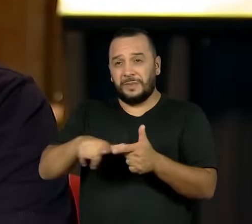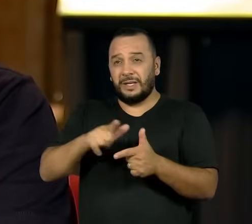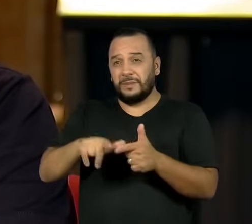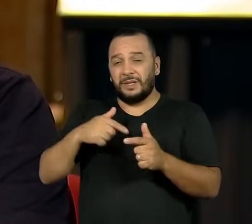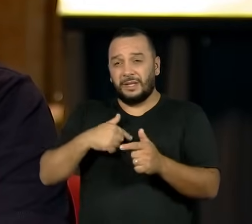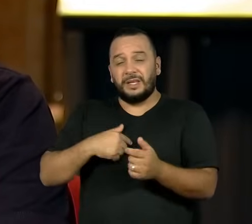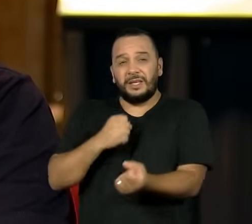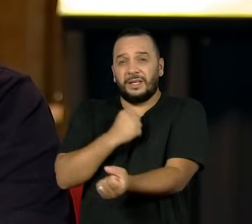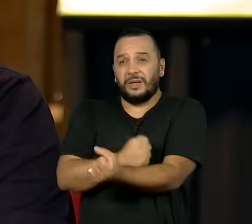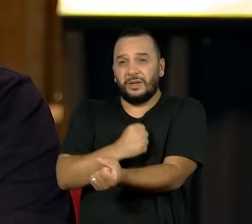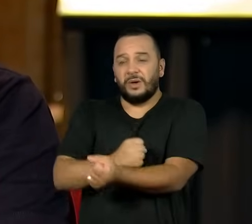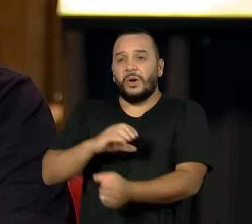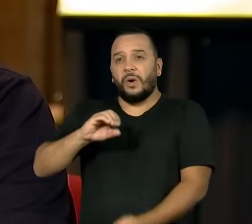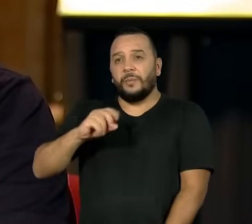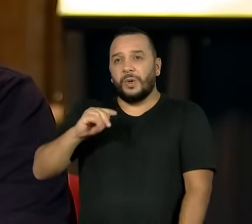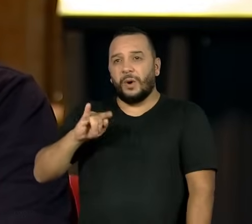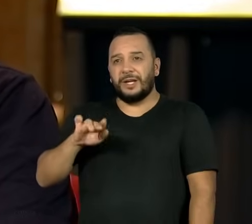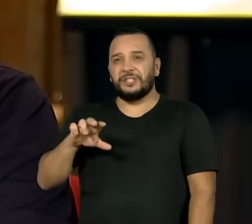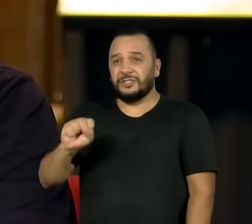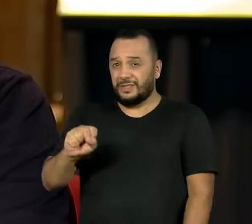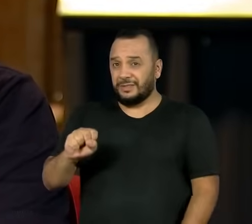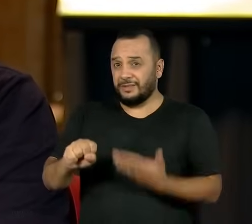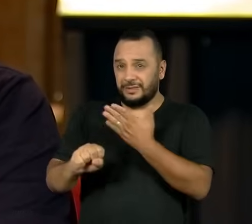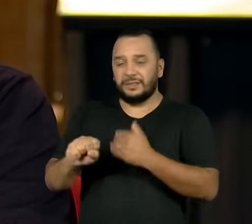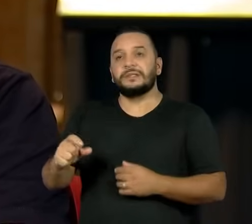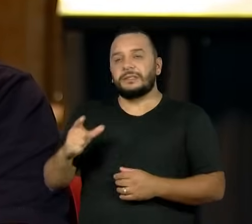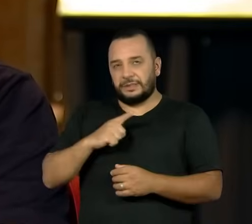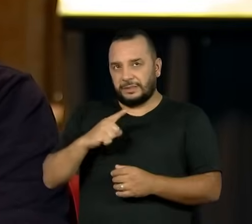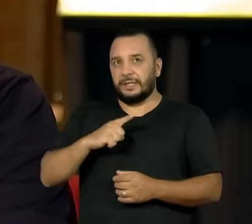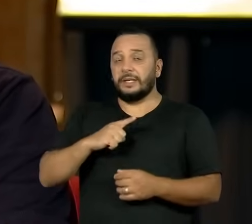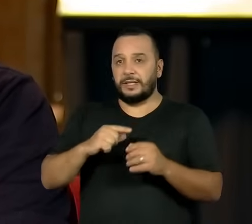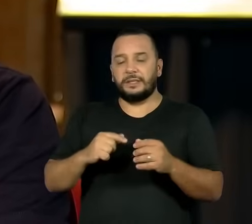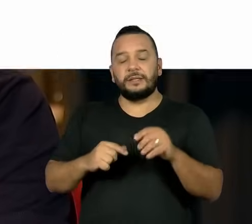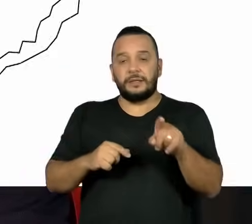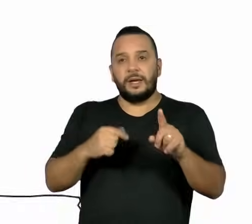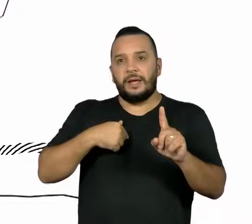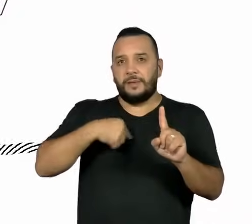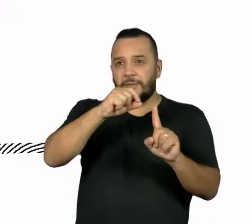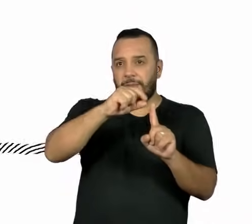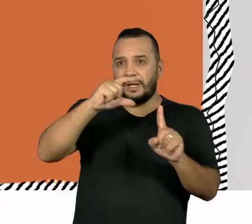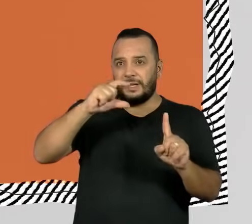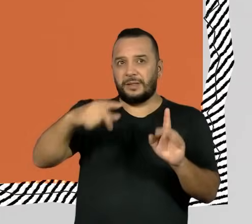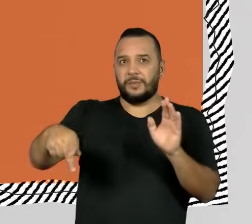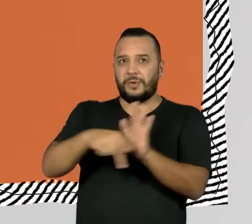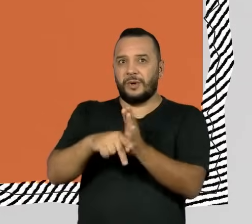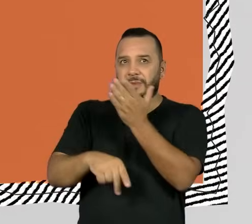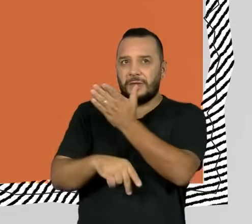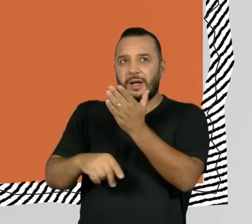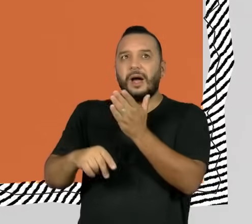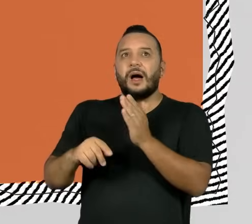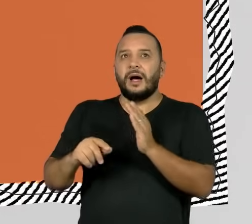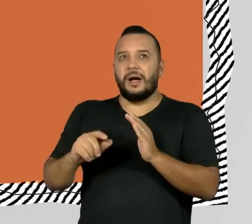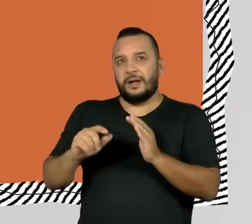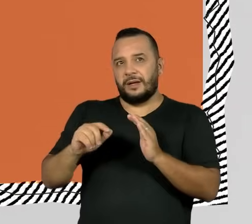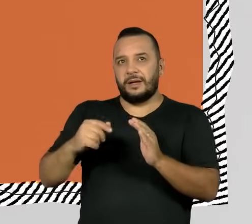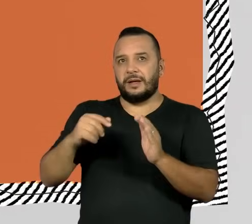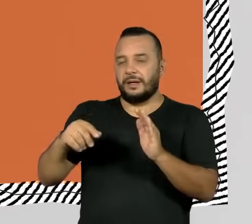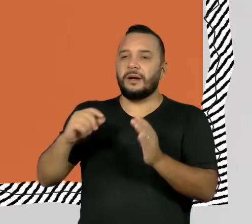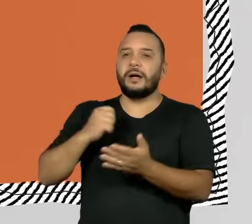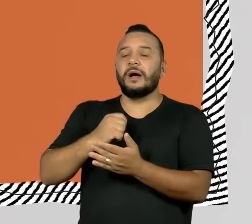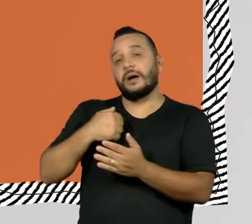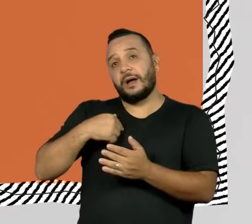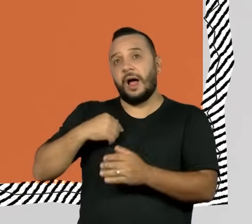no Washington Post e no New York Times sobre essa planta que tem origem na África, que é a ibogaína, do